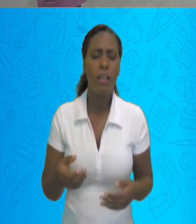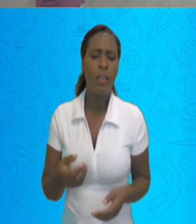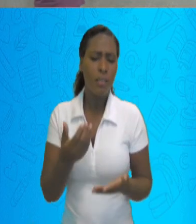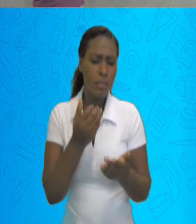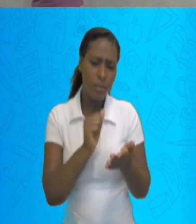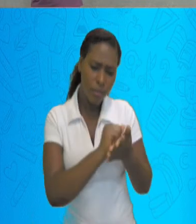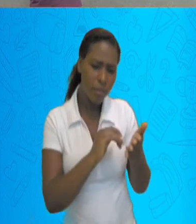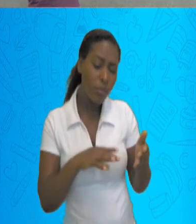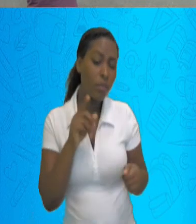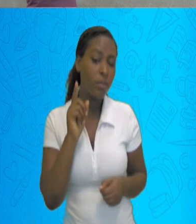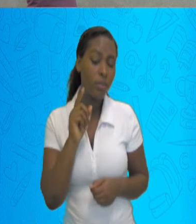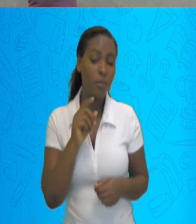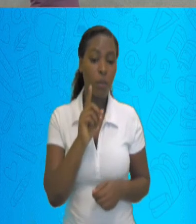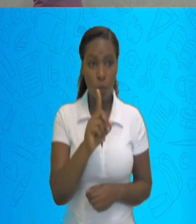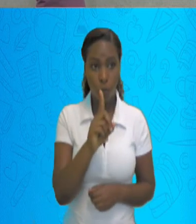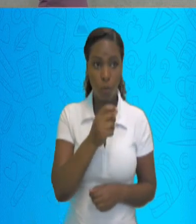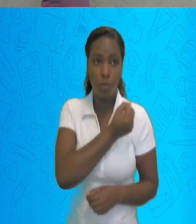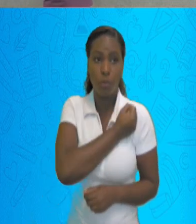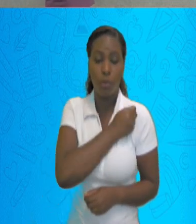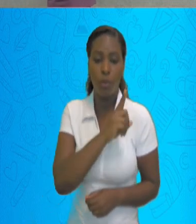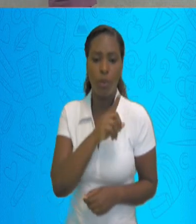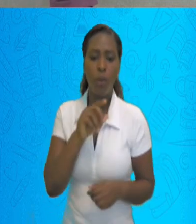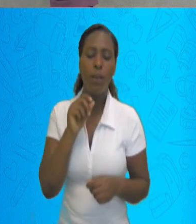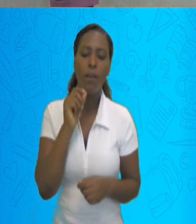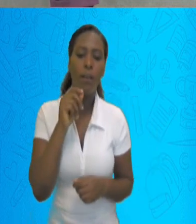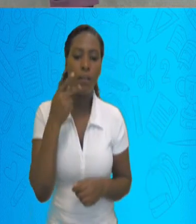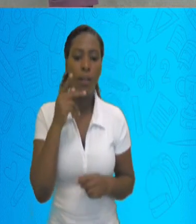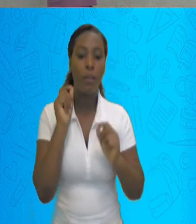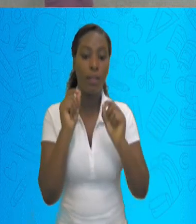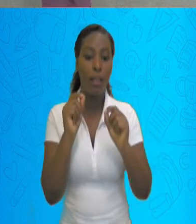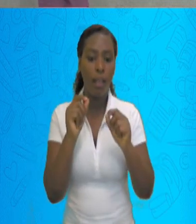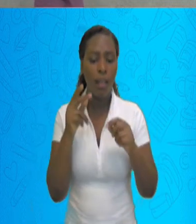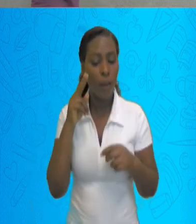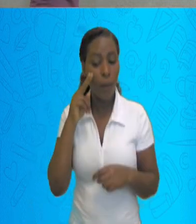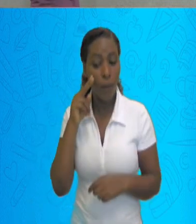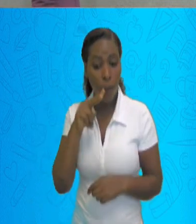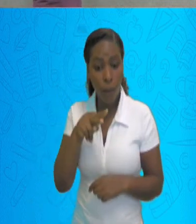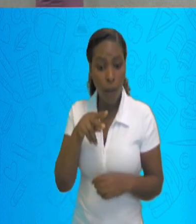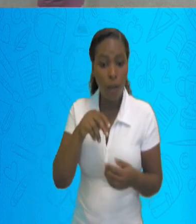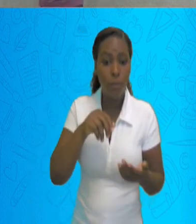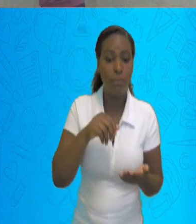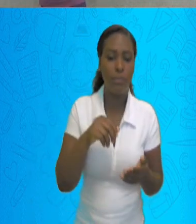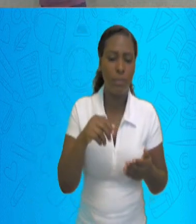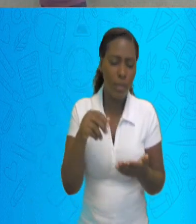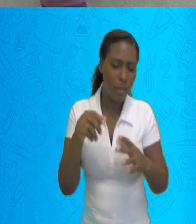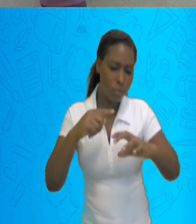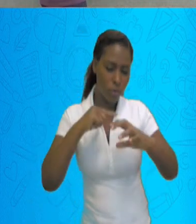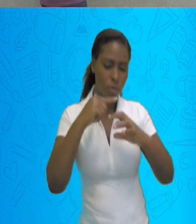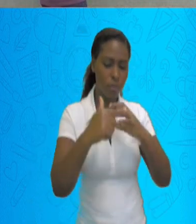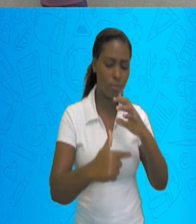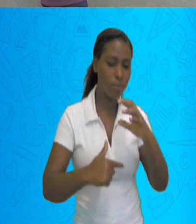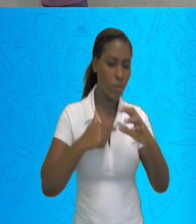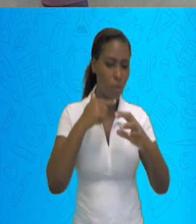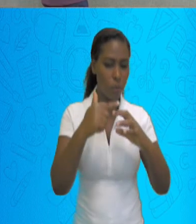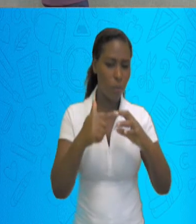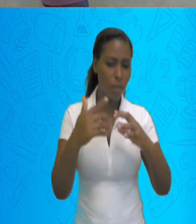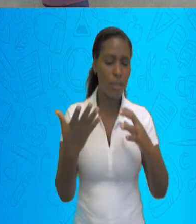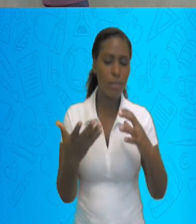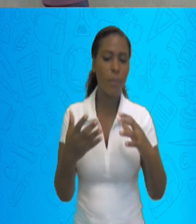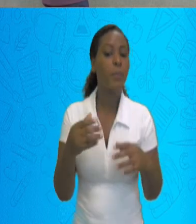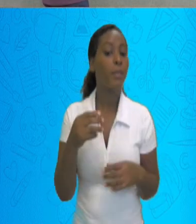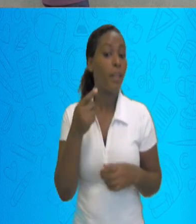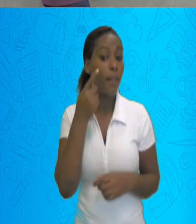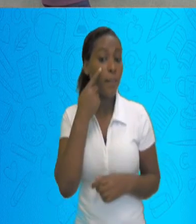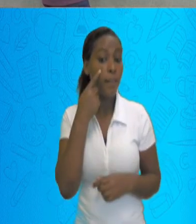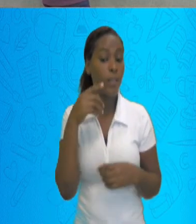pede para você observar os sólidos geométricos abaixo e responda. Então, vamos analisar aqui. Nós temos o sólido